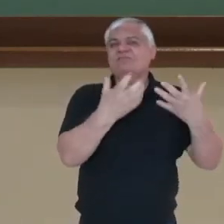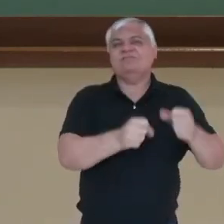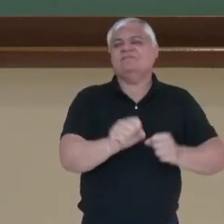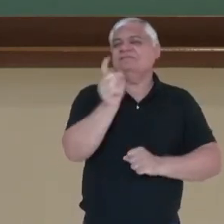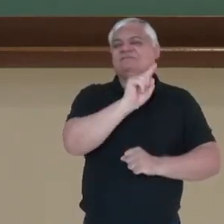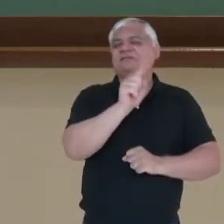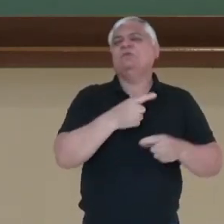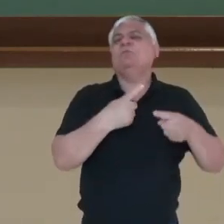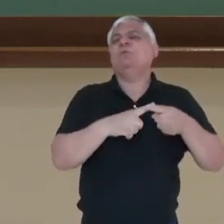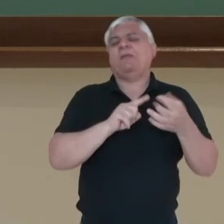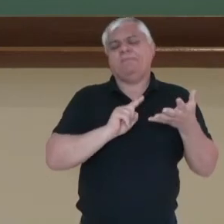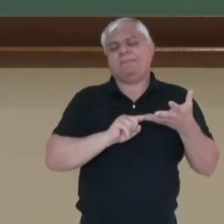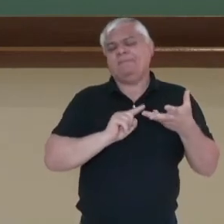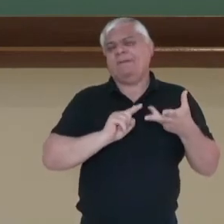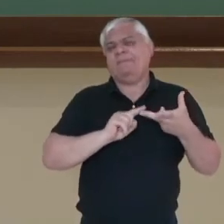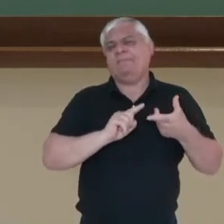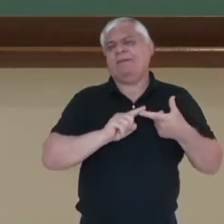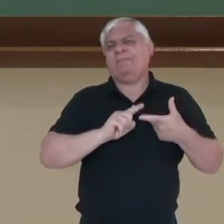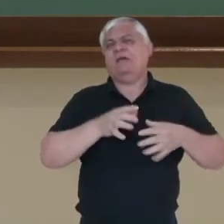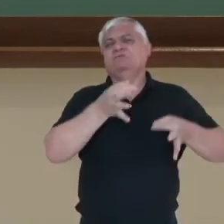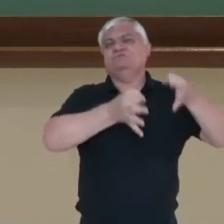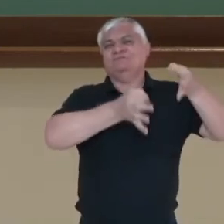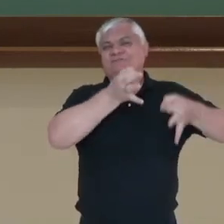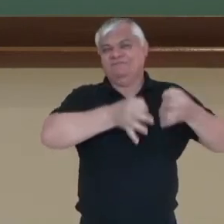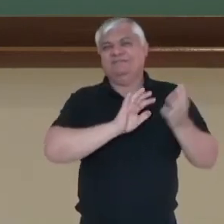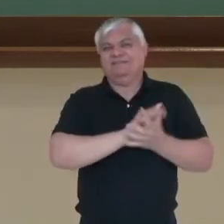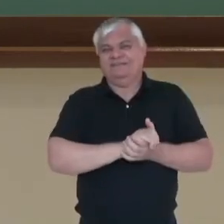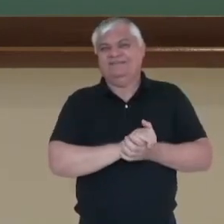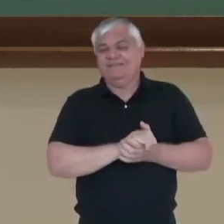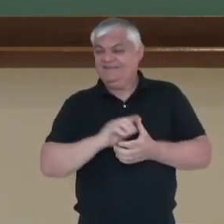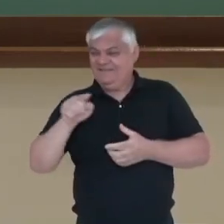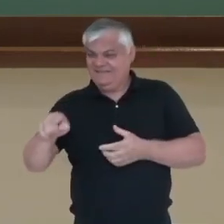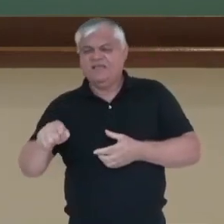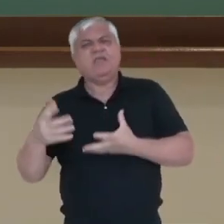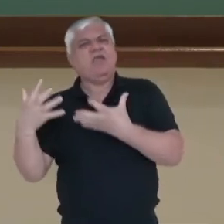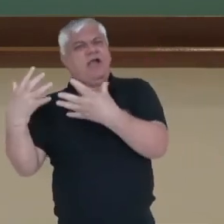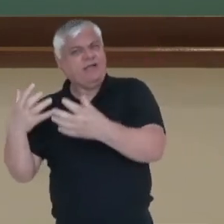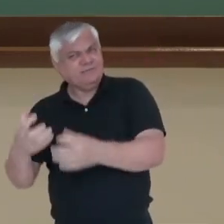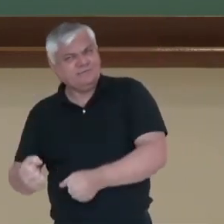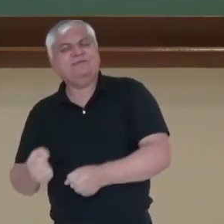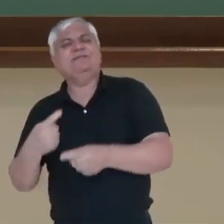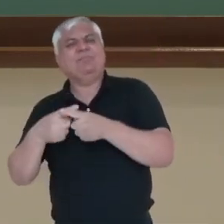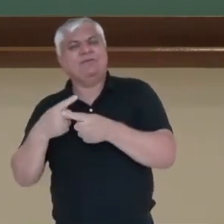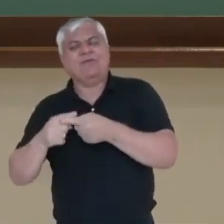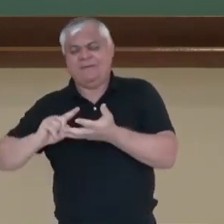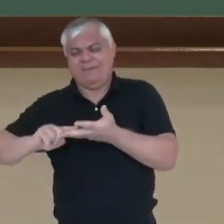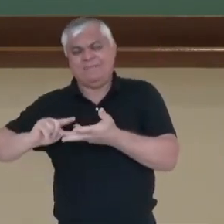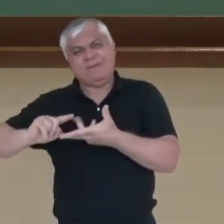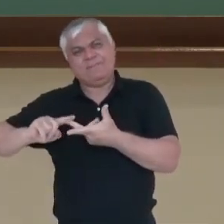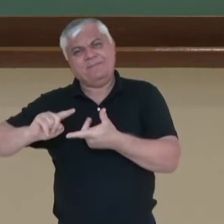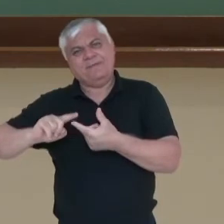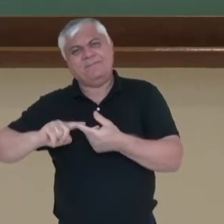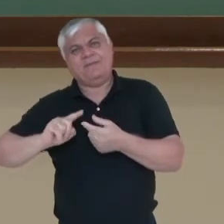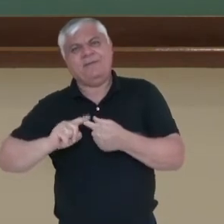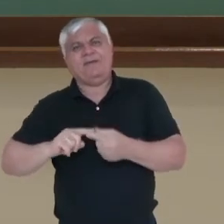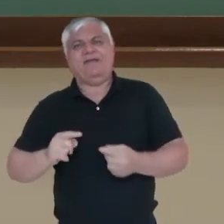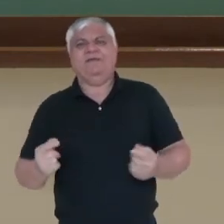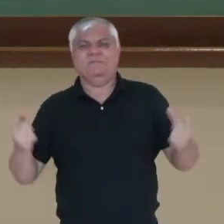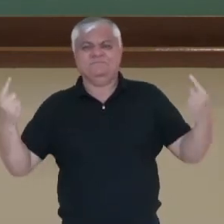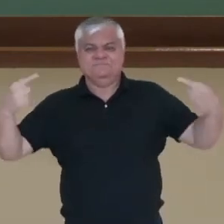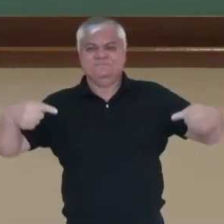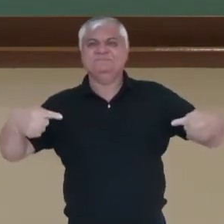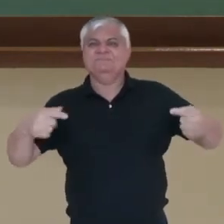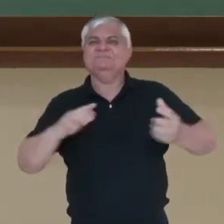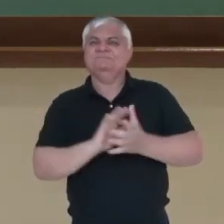o convite. E aí nós teremos que cada grupo tenha falado sobre as duas possibilidades, aceitar ou